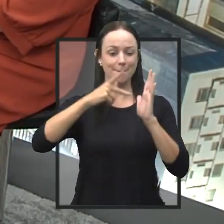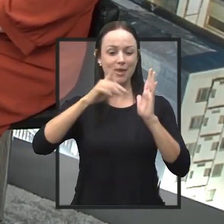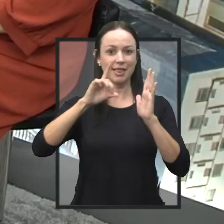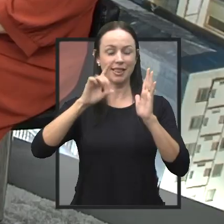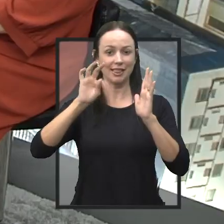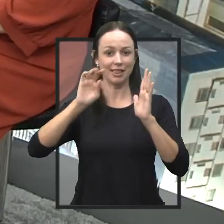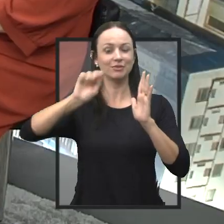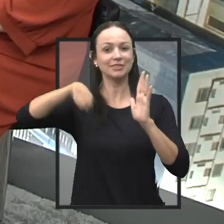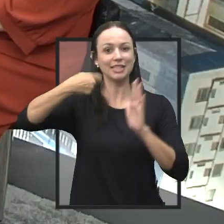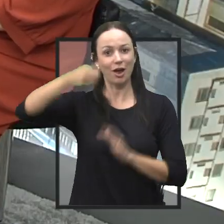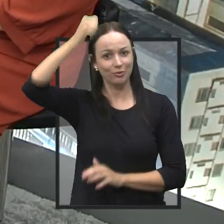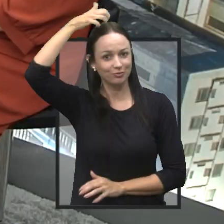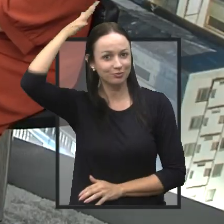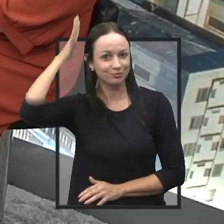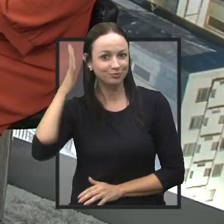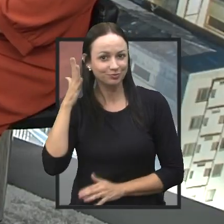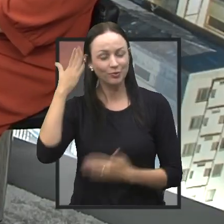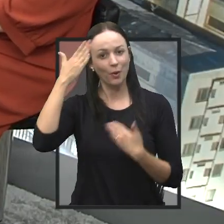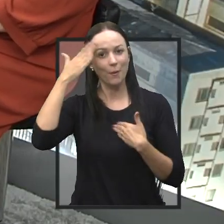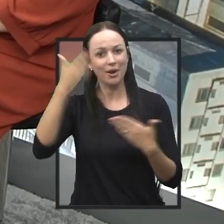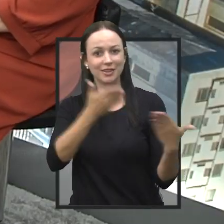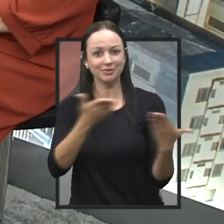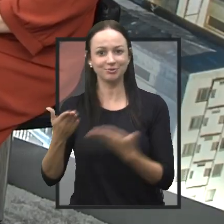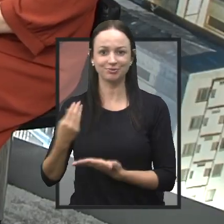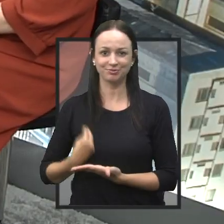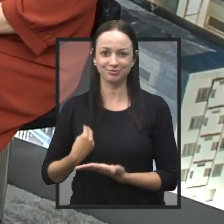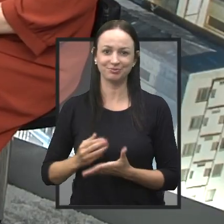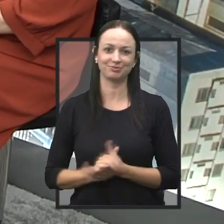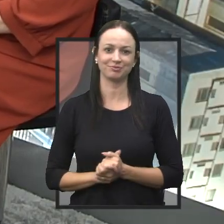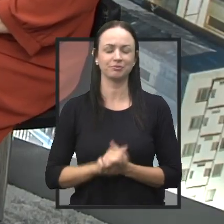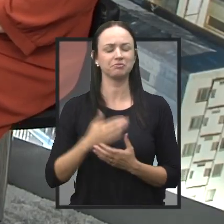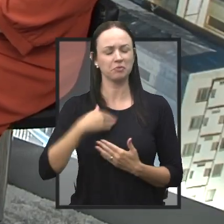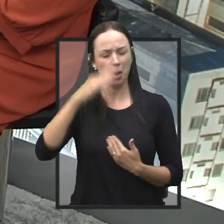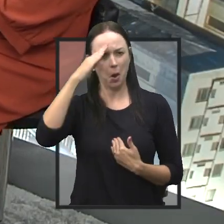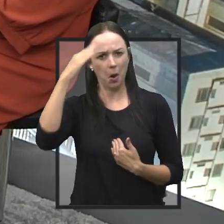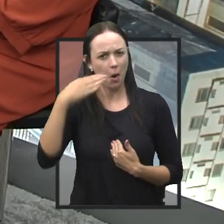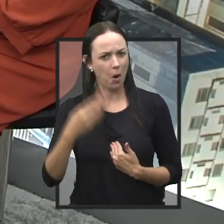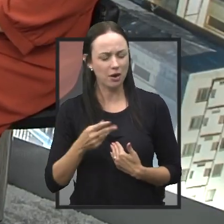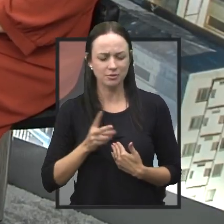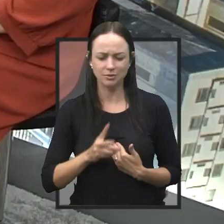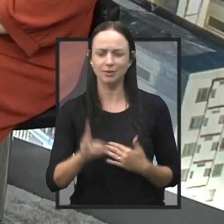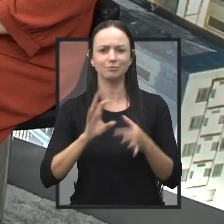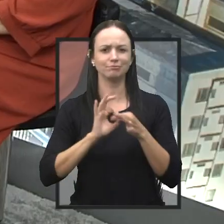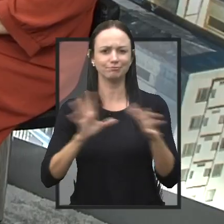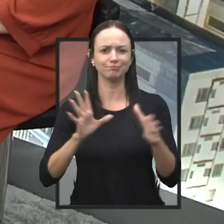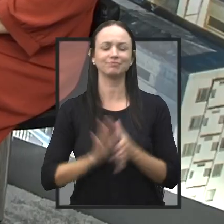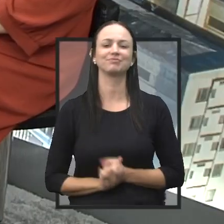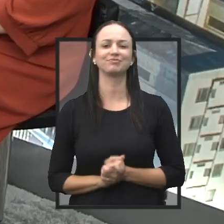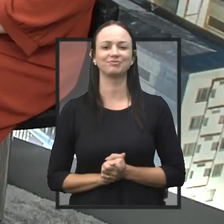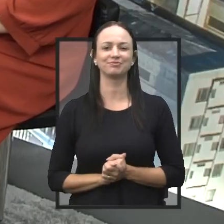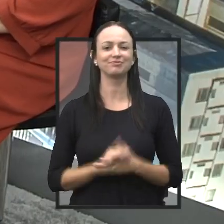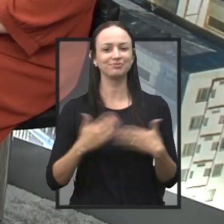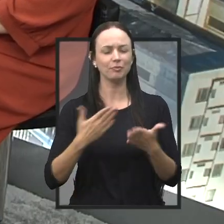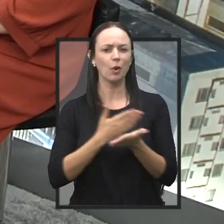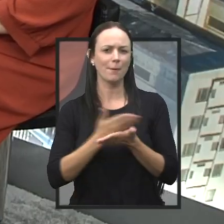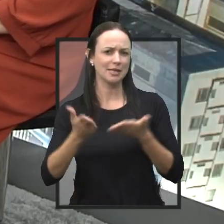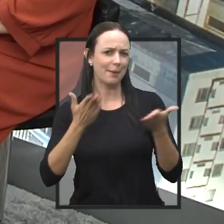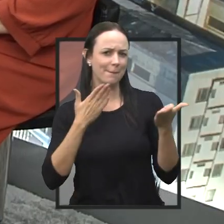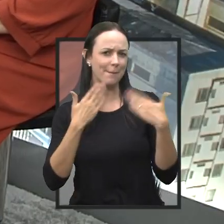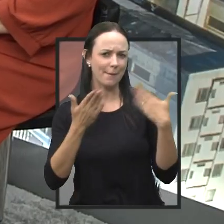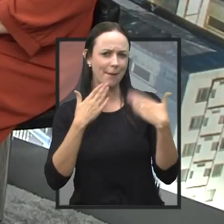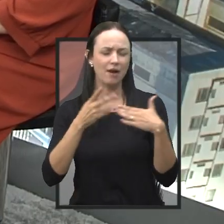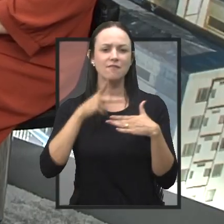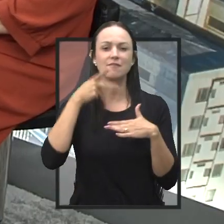Dani Rodrigueiro. Vereadora, muito obrigado pela sua presença aqui conosco, viu? Sempre uma honra, às ordens. Bom, vamos começar o nosso bate-papo falando